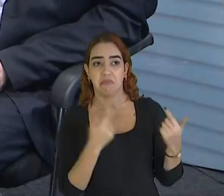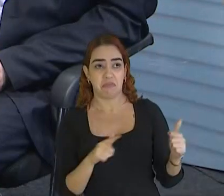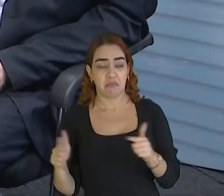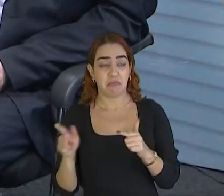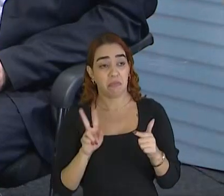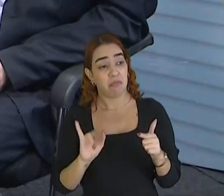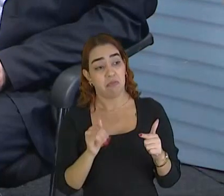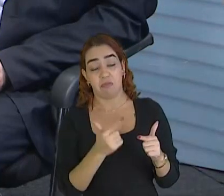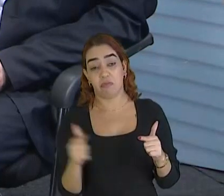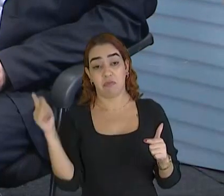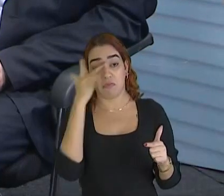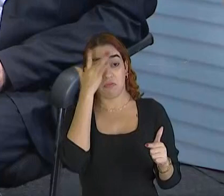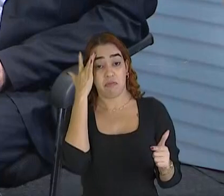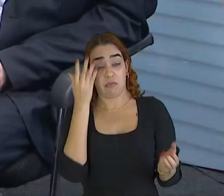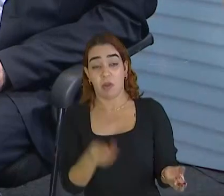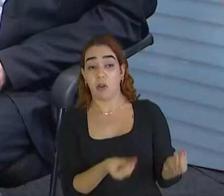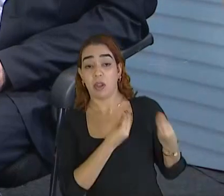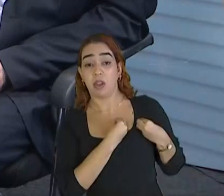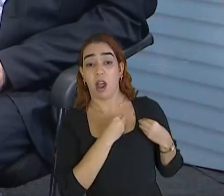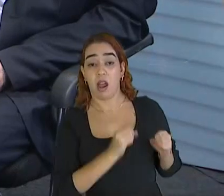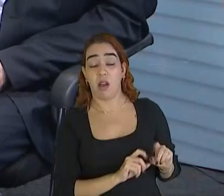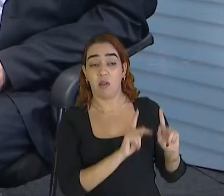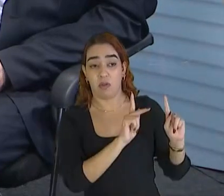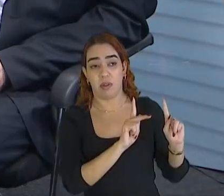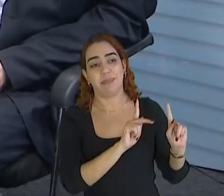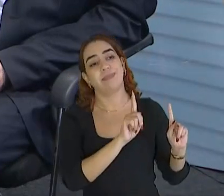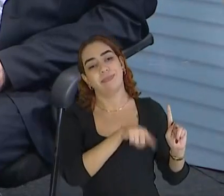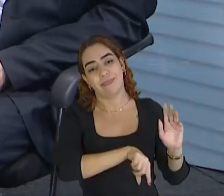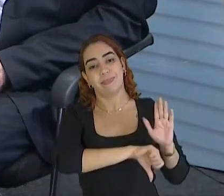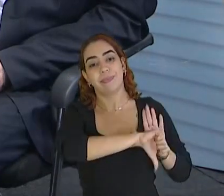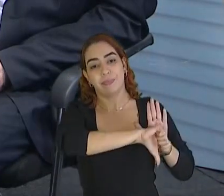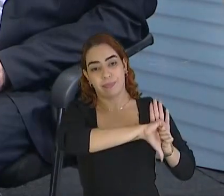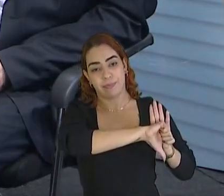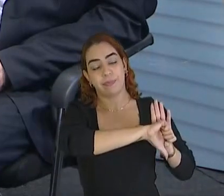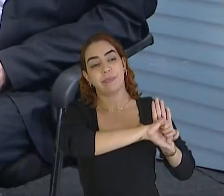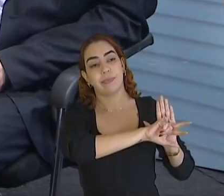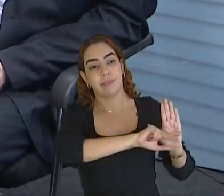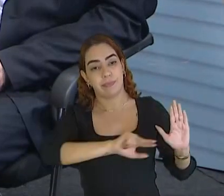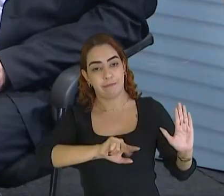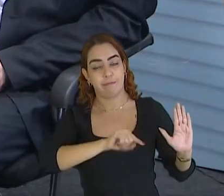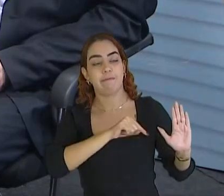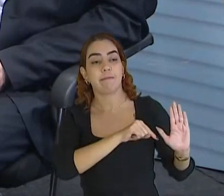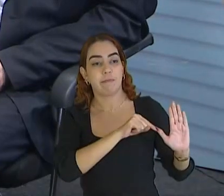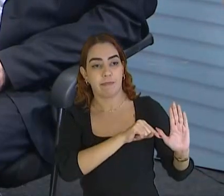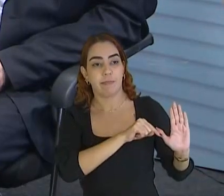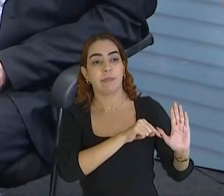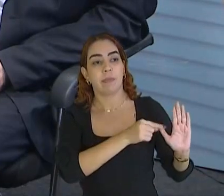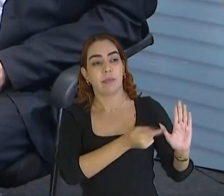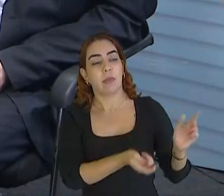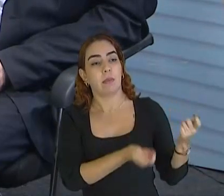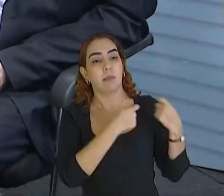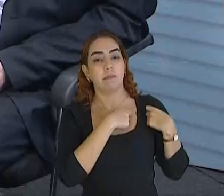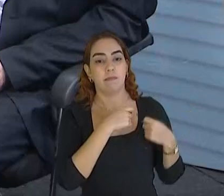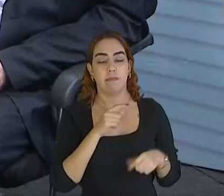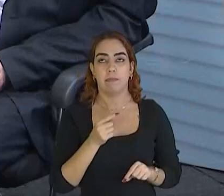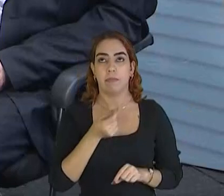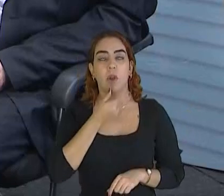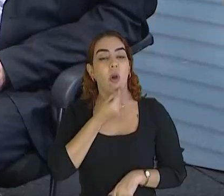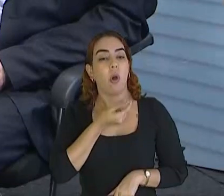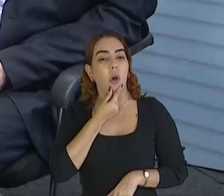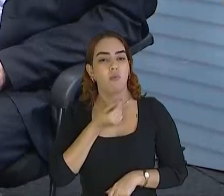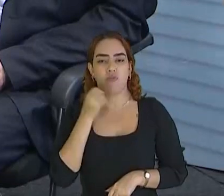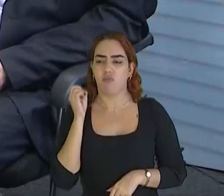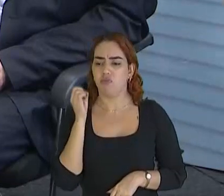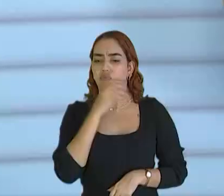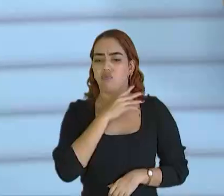de maneira equivocada. E o crime está fazendo isso. Ele, por quê? O crime, ele acaba ativando masculinidades muito violentas,